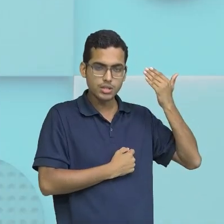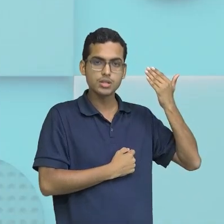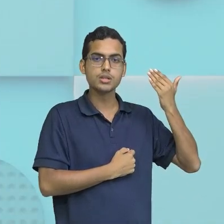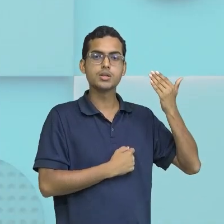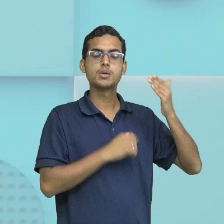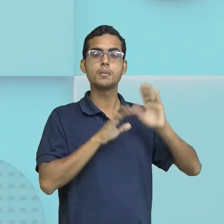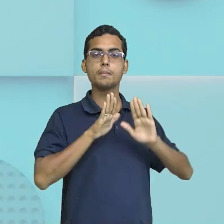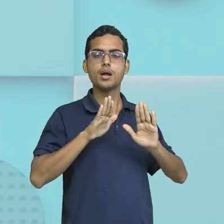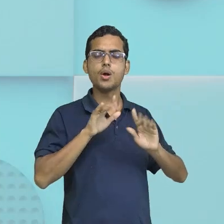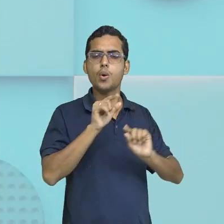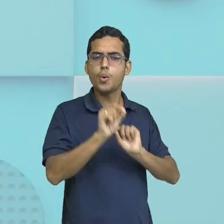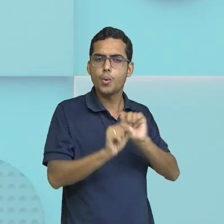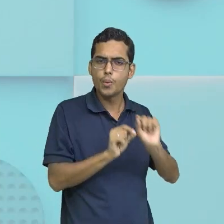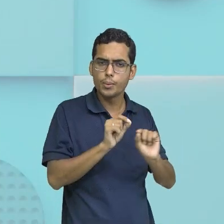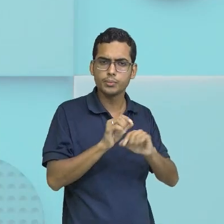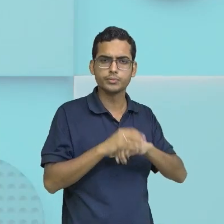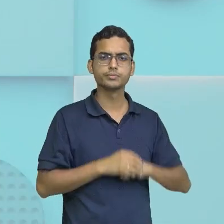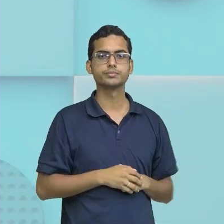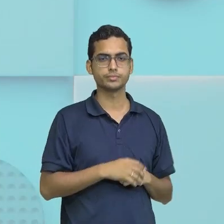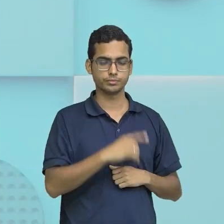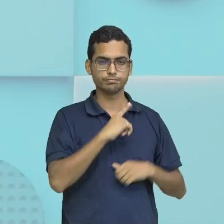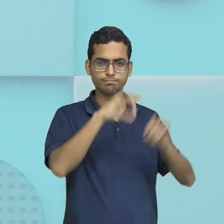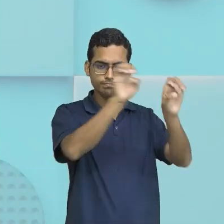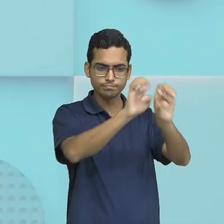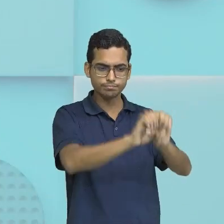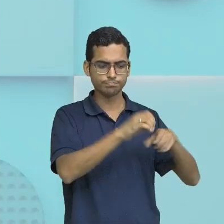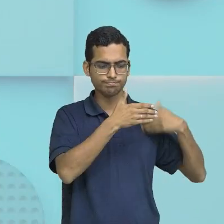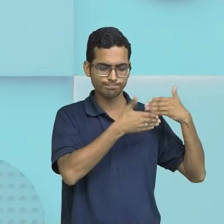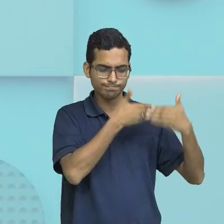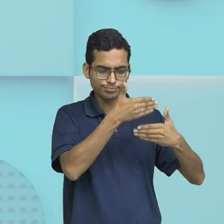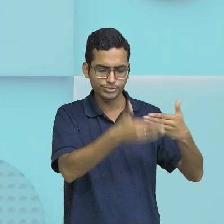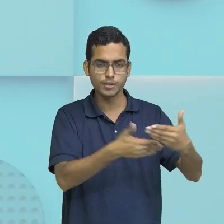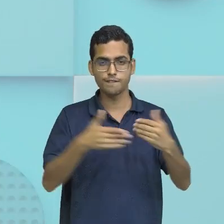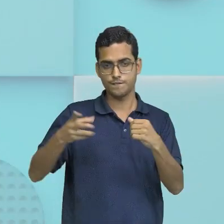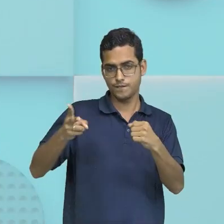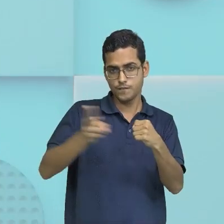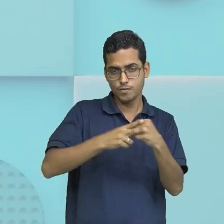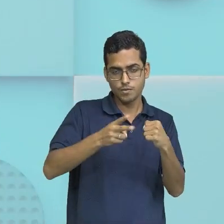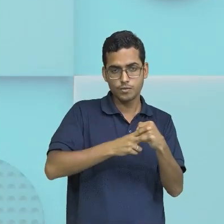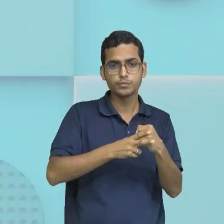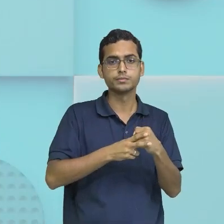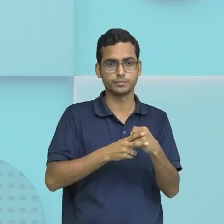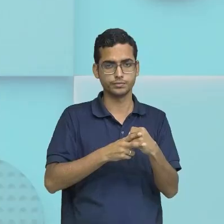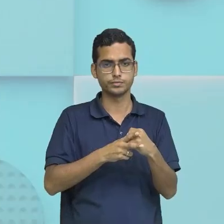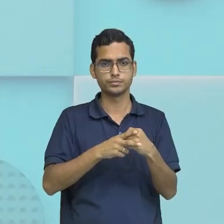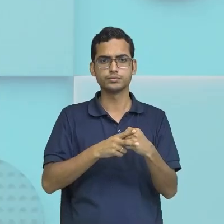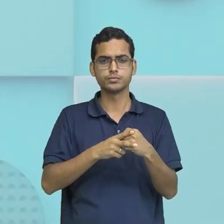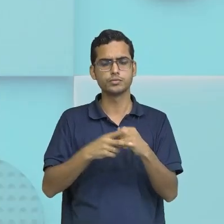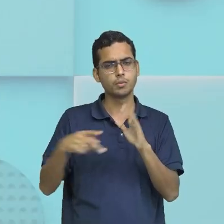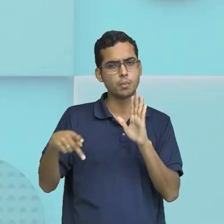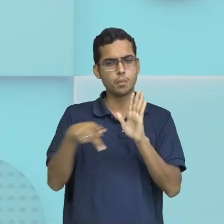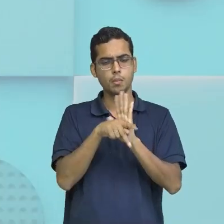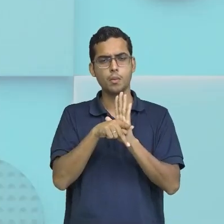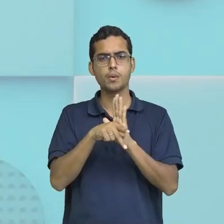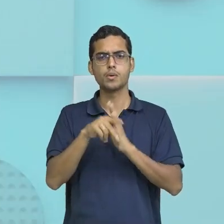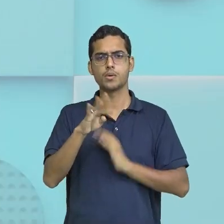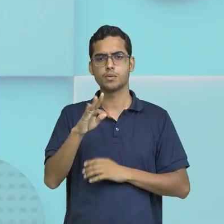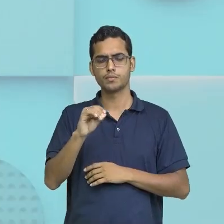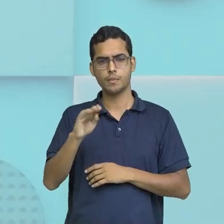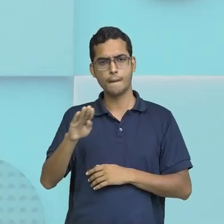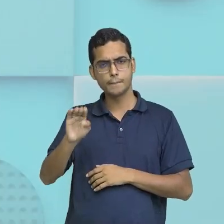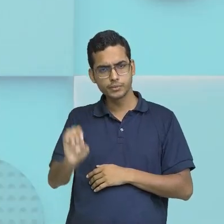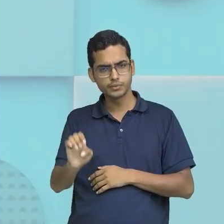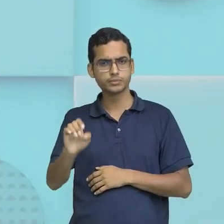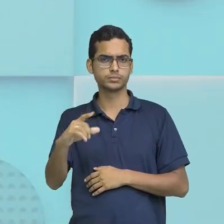lá no passado. E ele tem a estrutura de verbo to be, tanto pode ser singular ou plural, né?